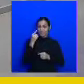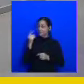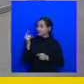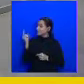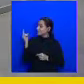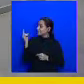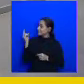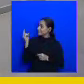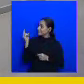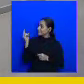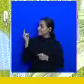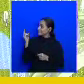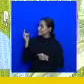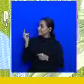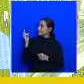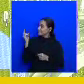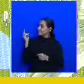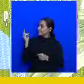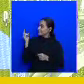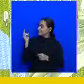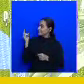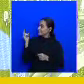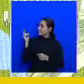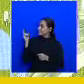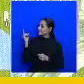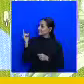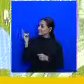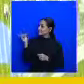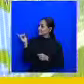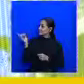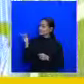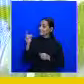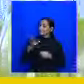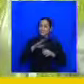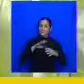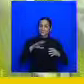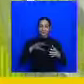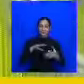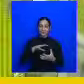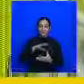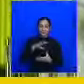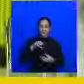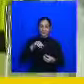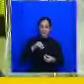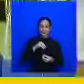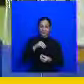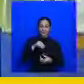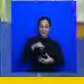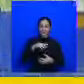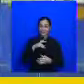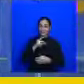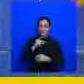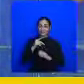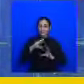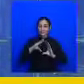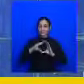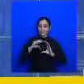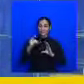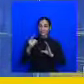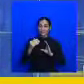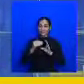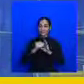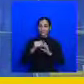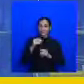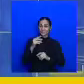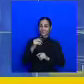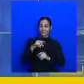Globo ligado, bolas posicionadas, valendo! Globo carregado, embaralhando 12 bolas numeradas de